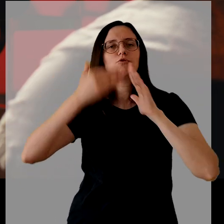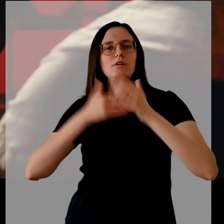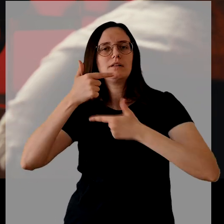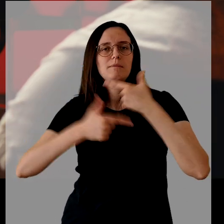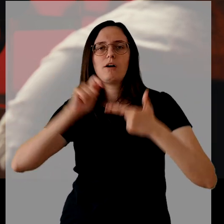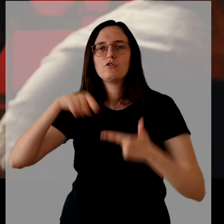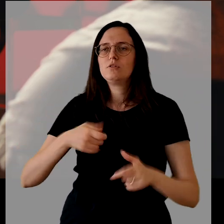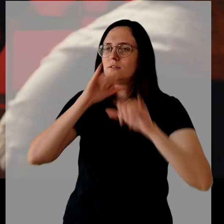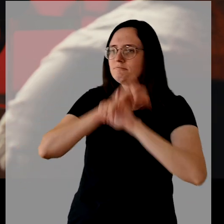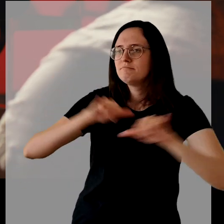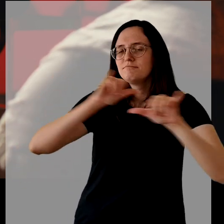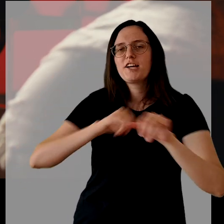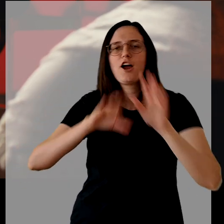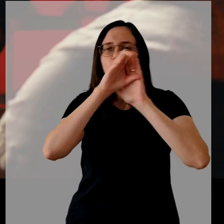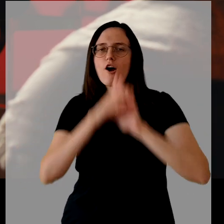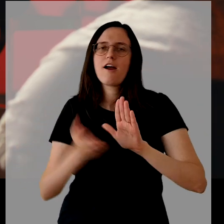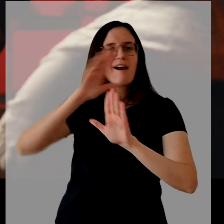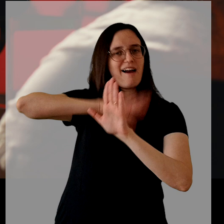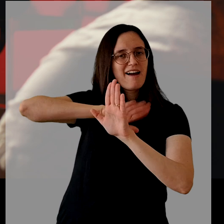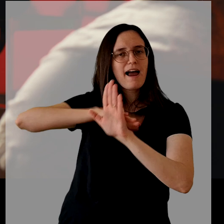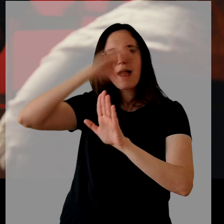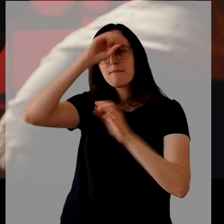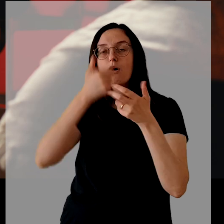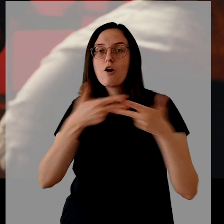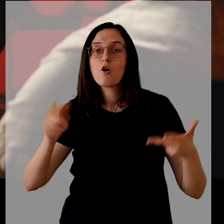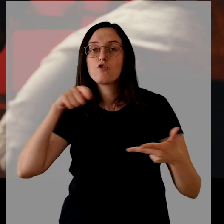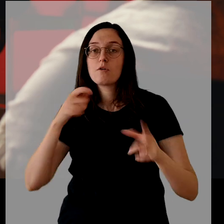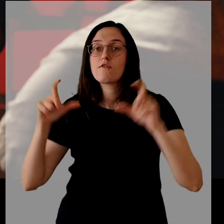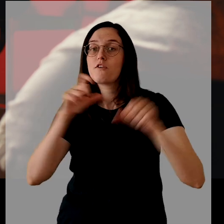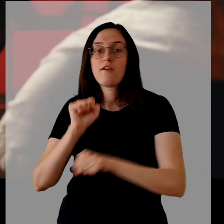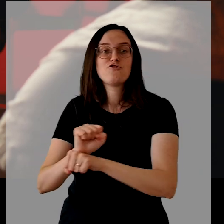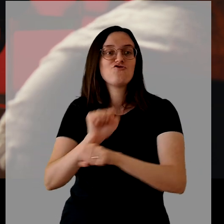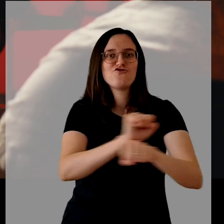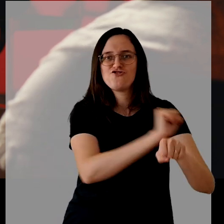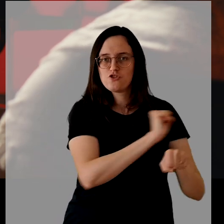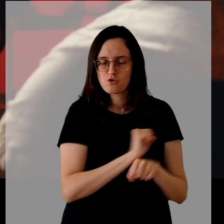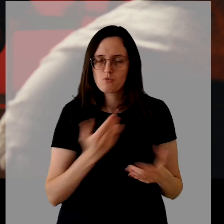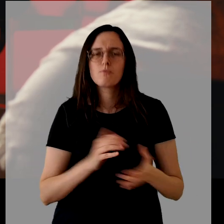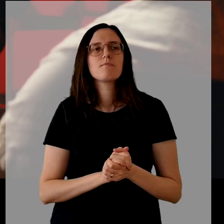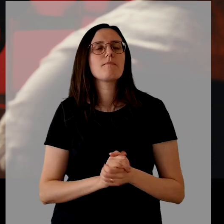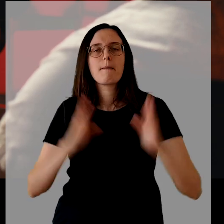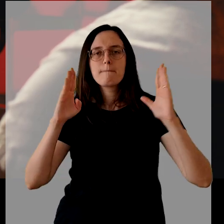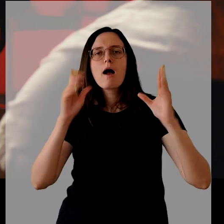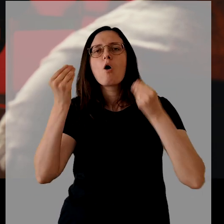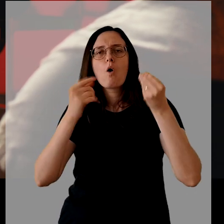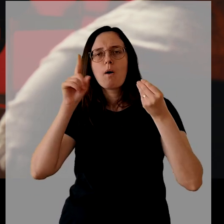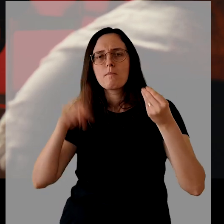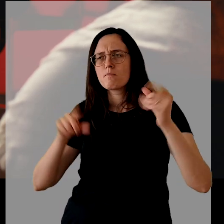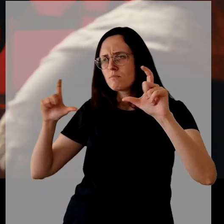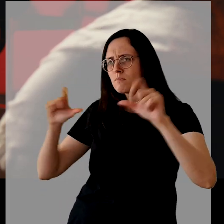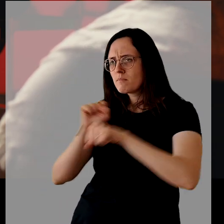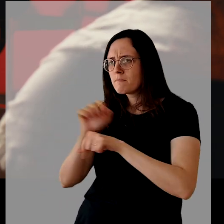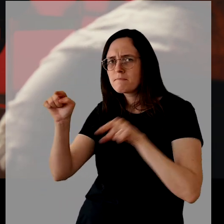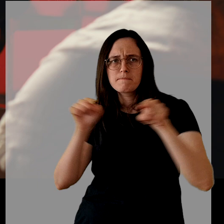parte de exposição, todo o conceito que a gente tem por trás da fotografia, still, né? Parte de composição,